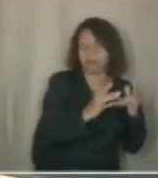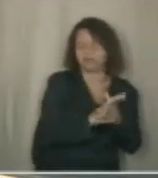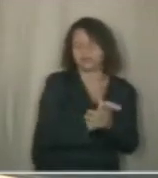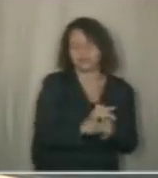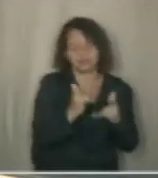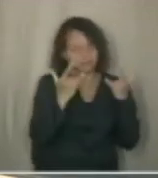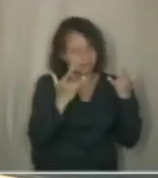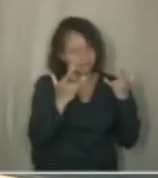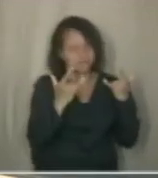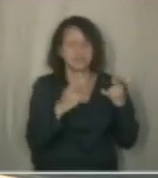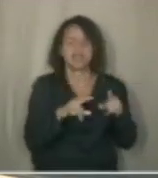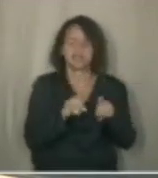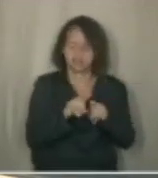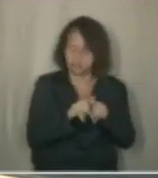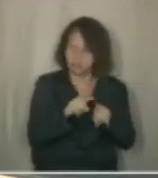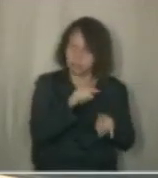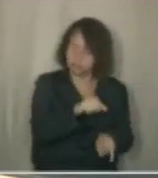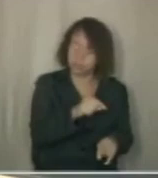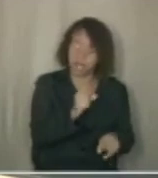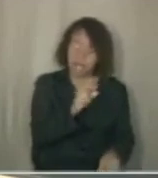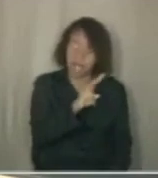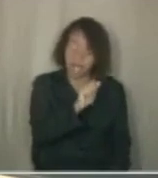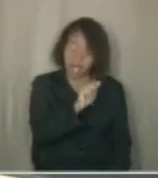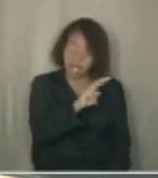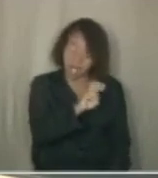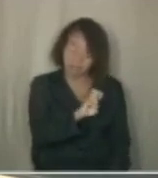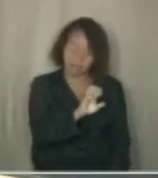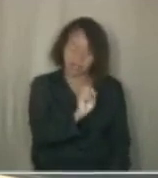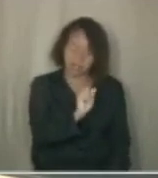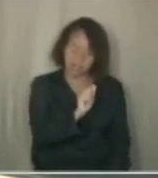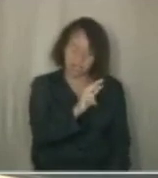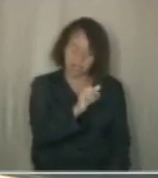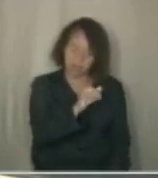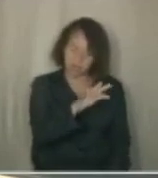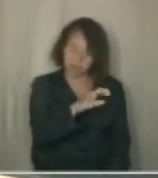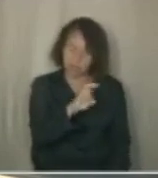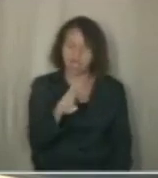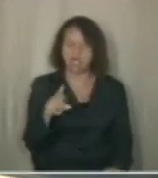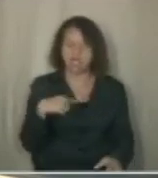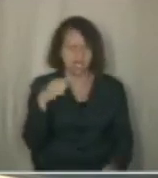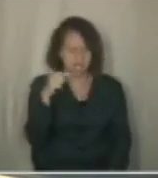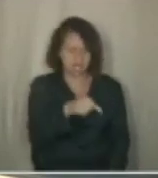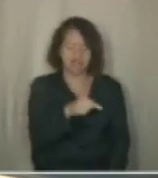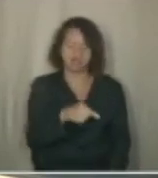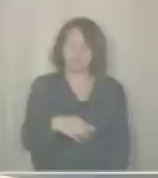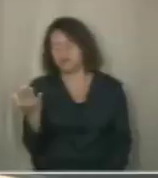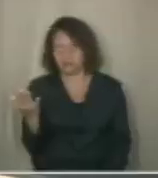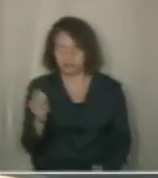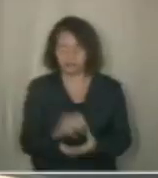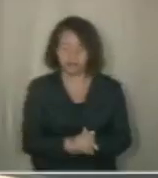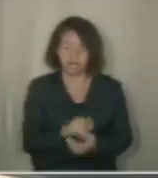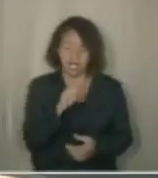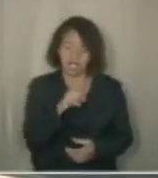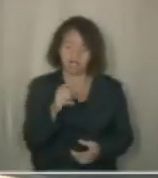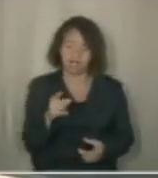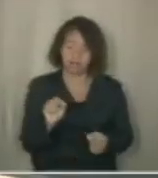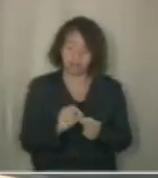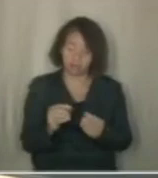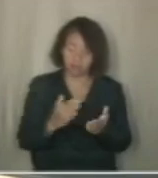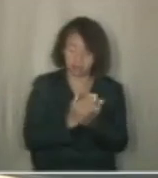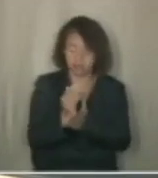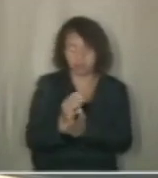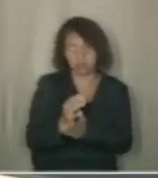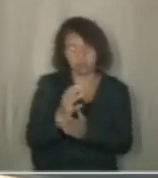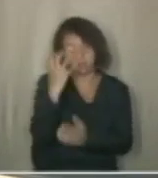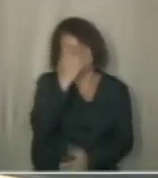psicodelia da ave sangria Eles foram absolutamente Pioneiros eles lançaram a música